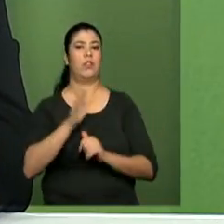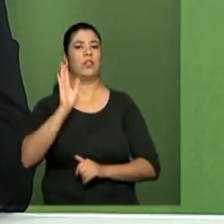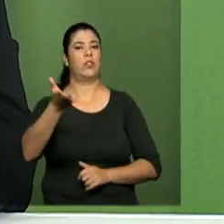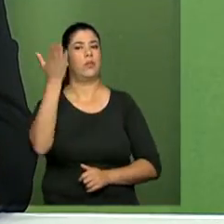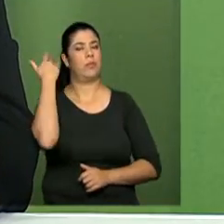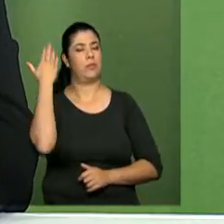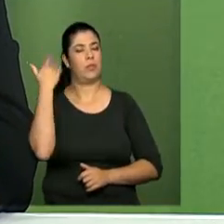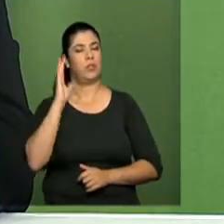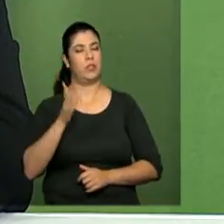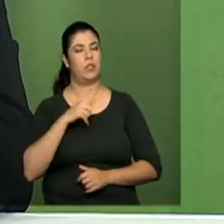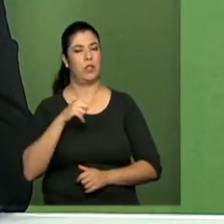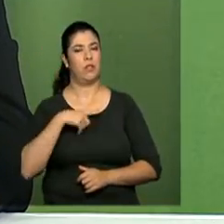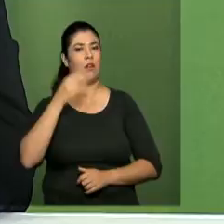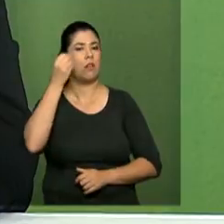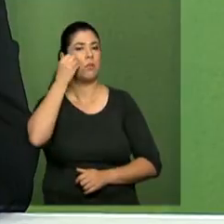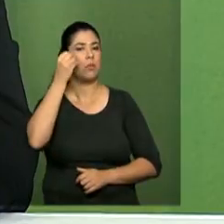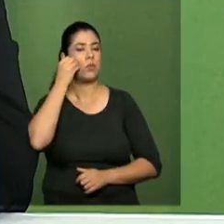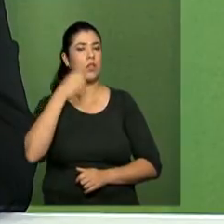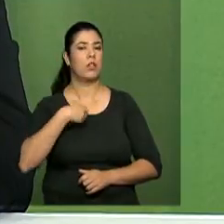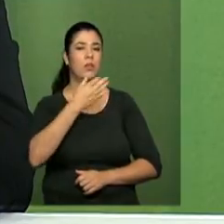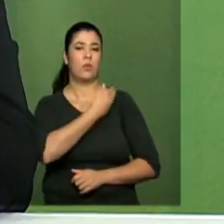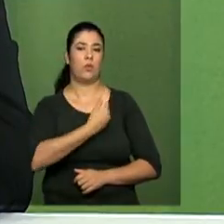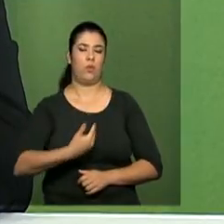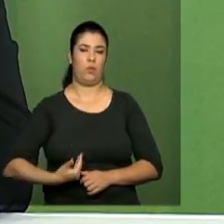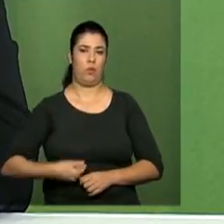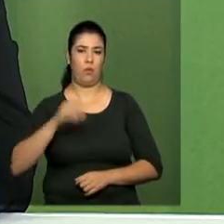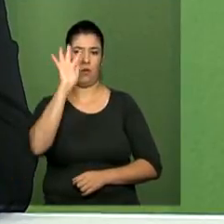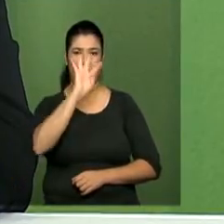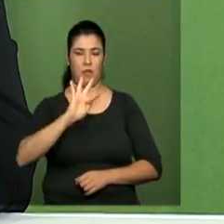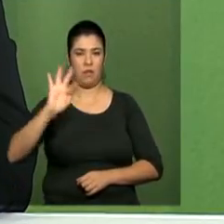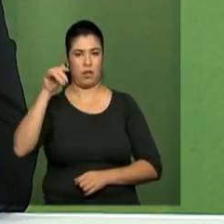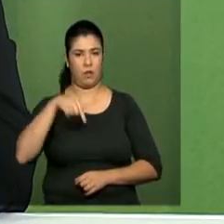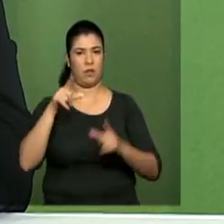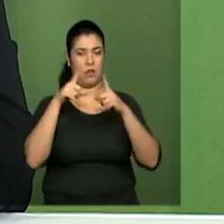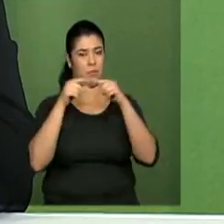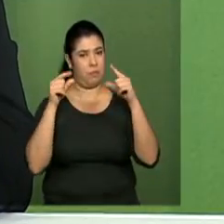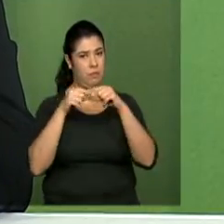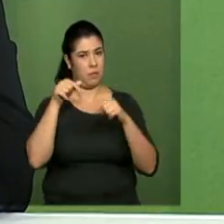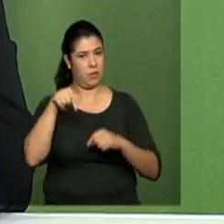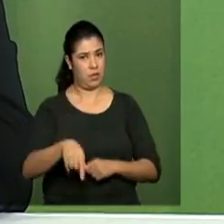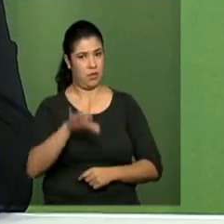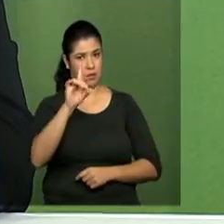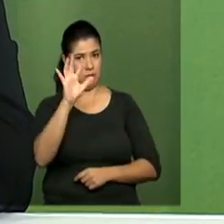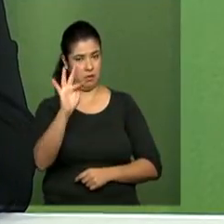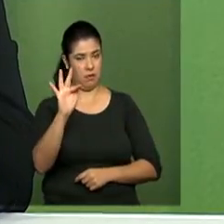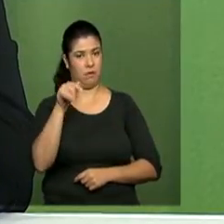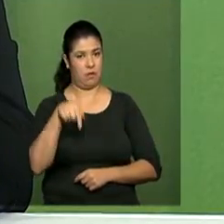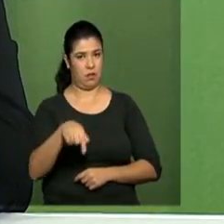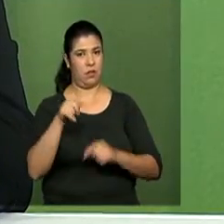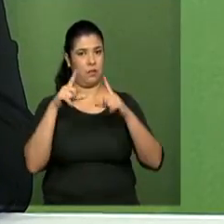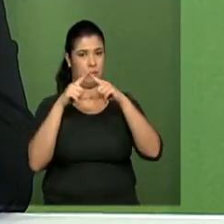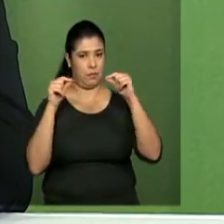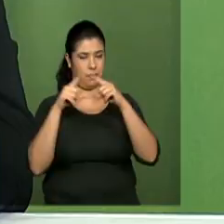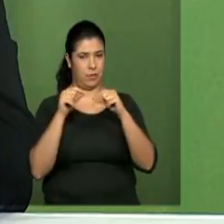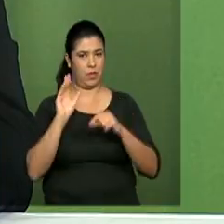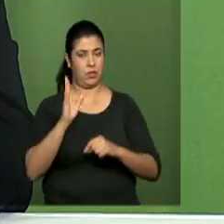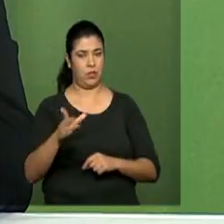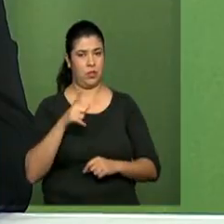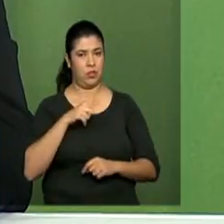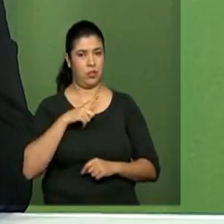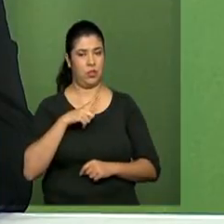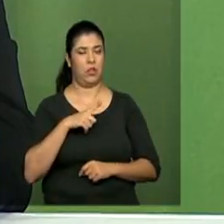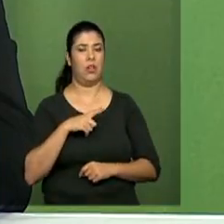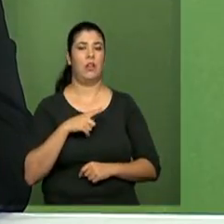no governo federal aqui na receita federal no distrito federal no governo federal é no distrito